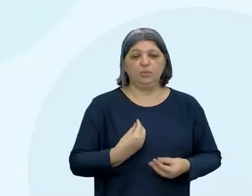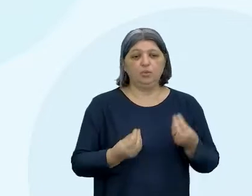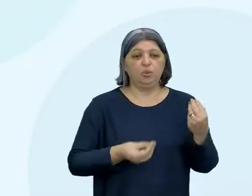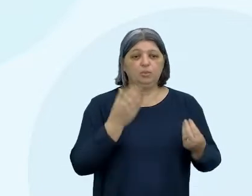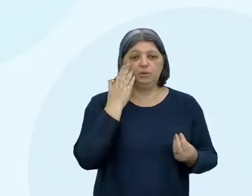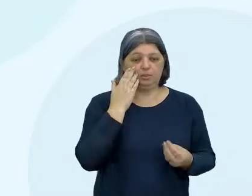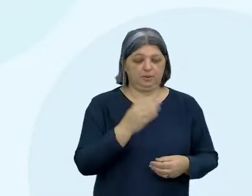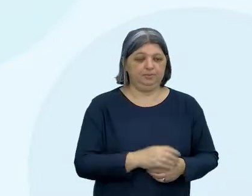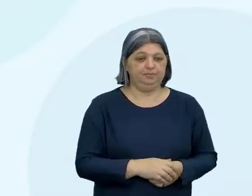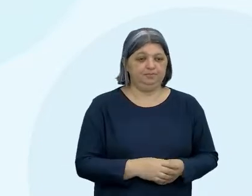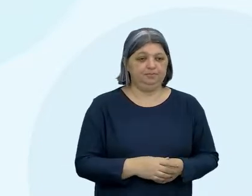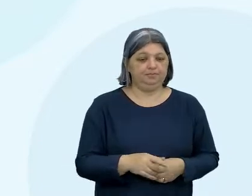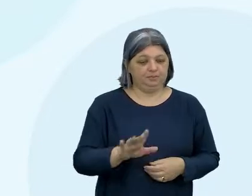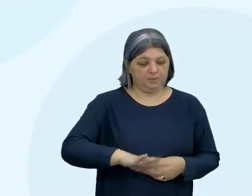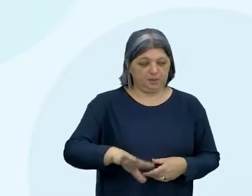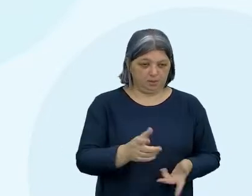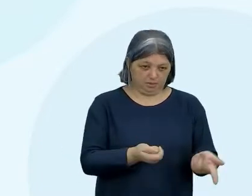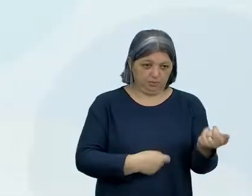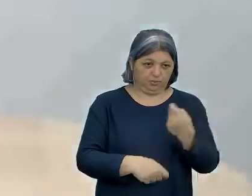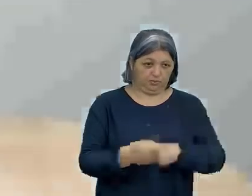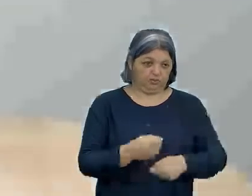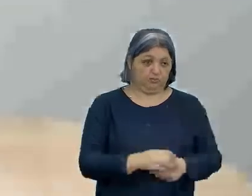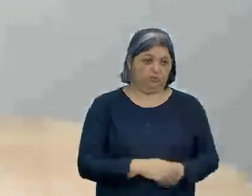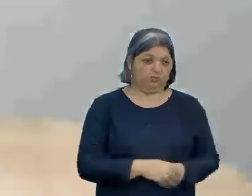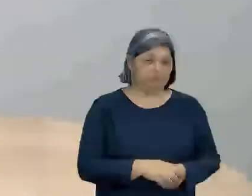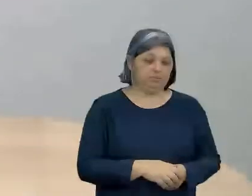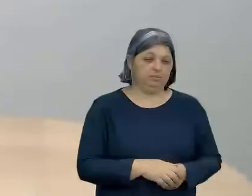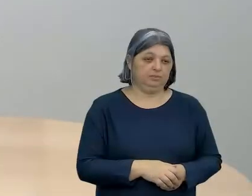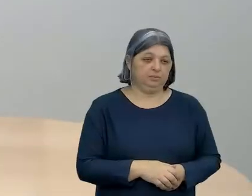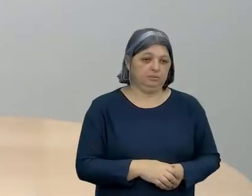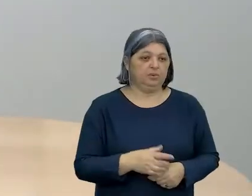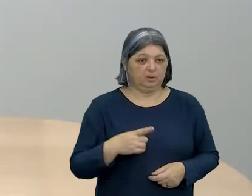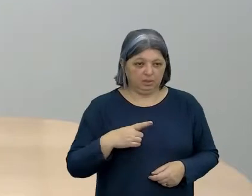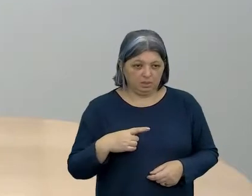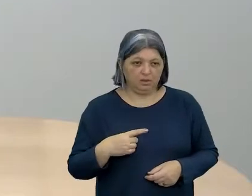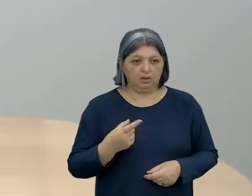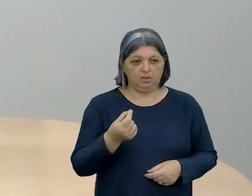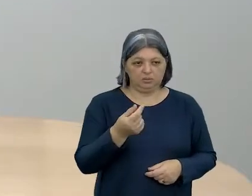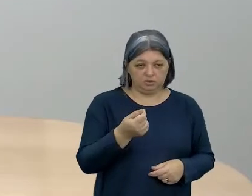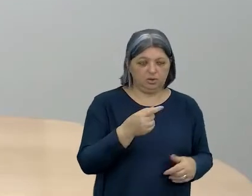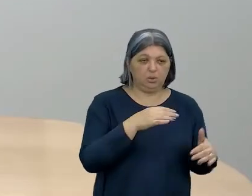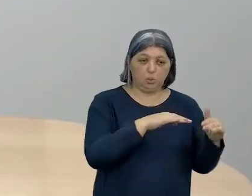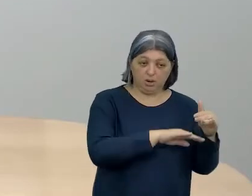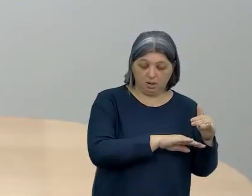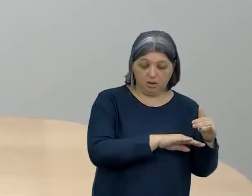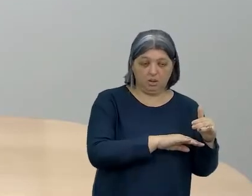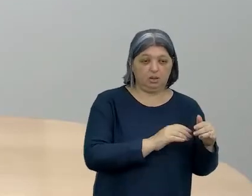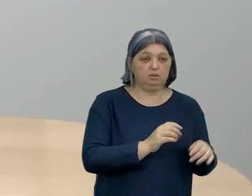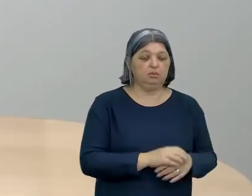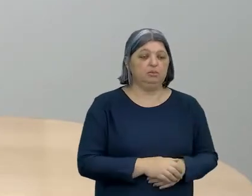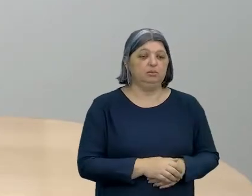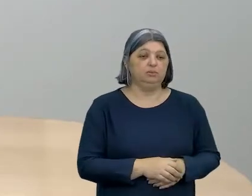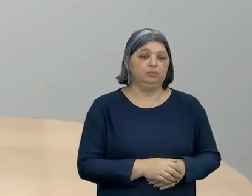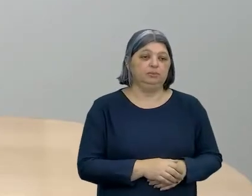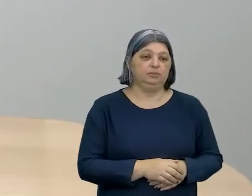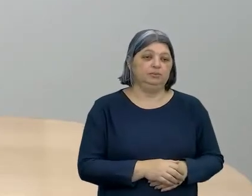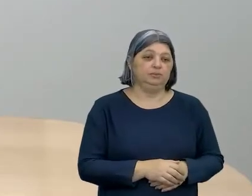isso, financeiramente falando, né? Será que a gente tem aí uma poupancinha de reserva? Como será que a